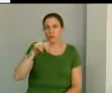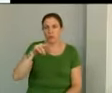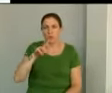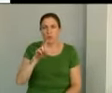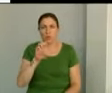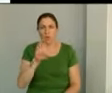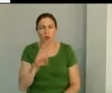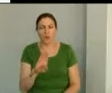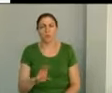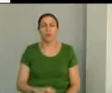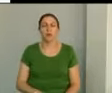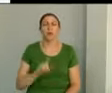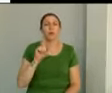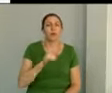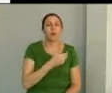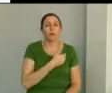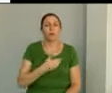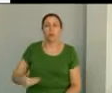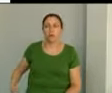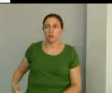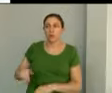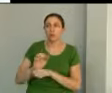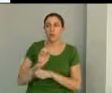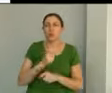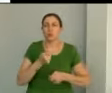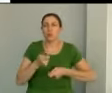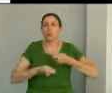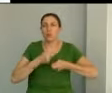do Estado que controla isso, que gerencia essa conta.